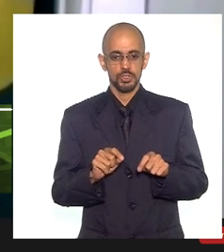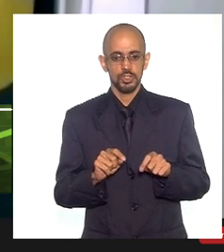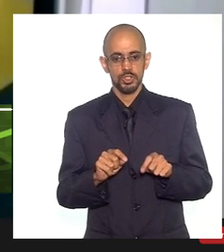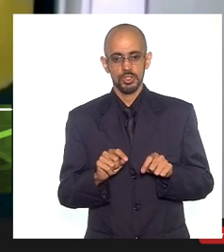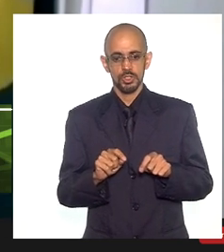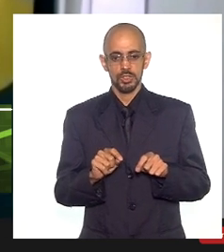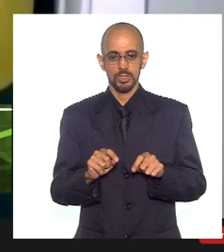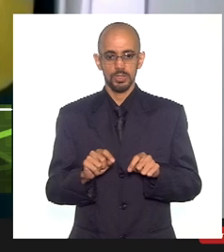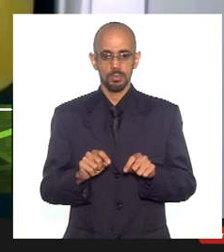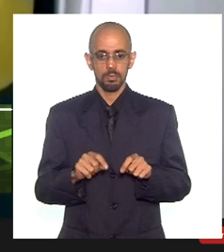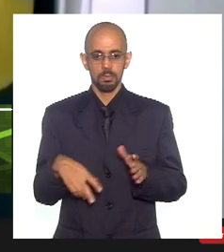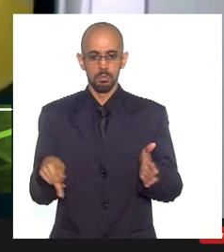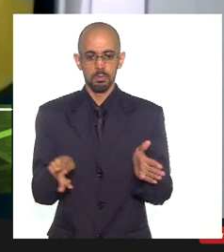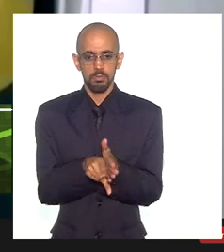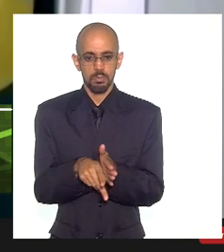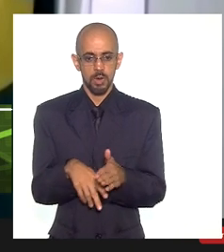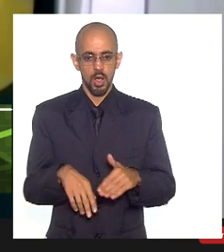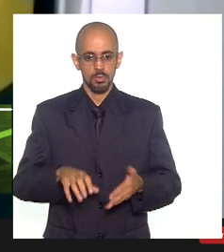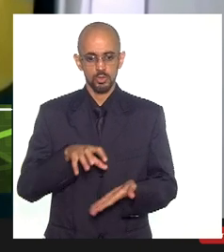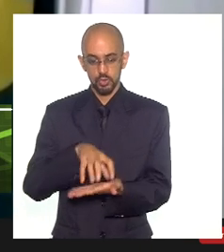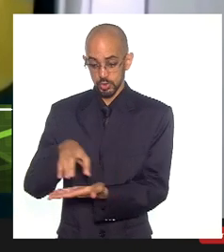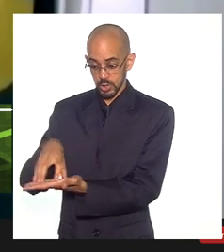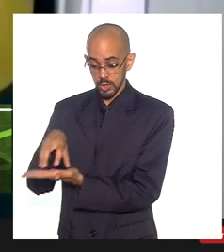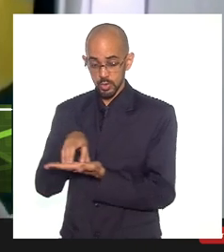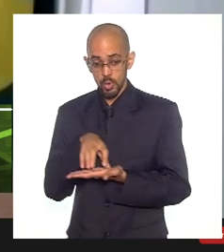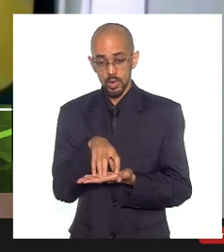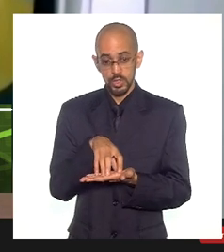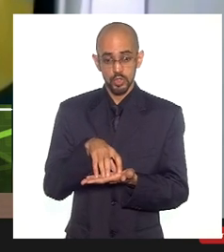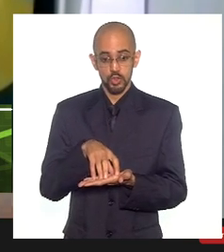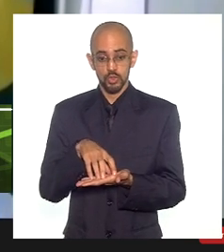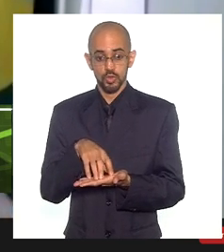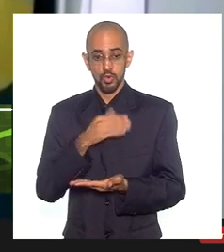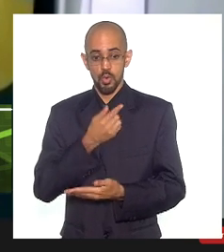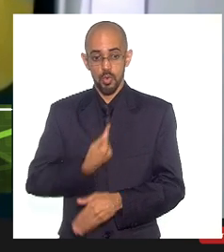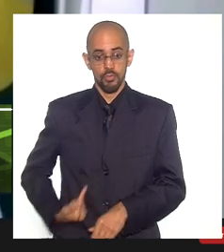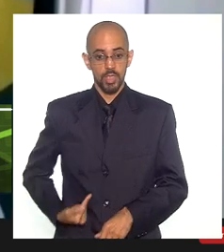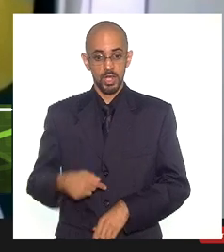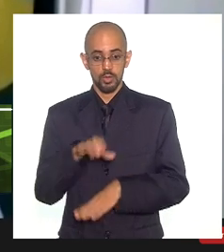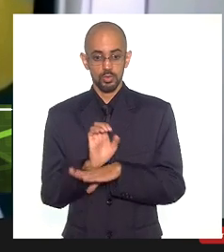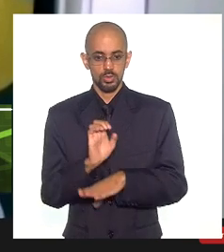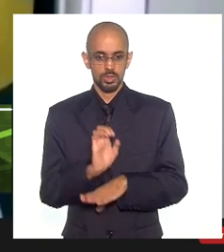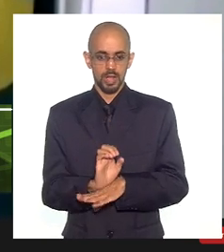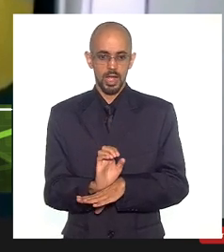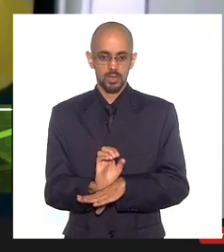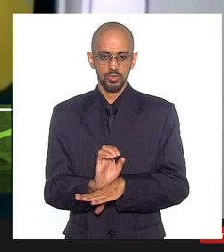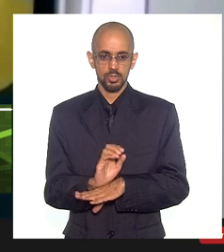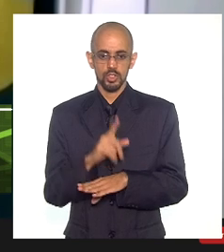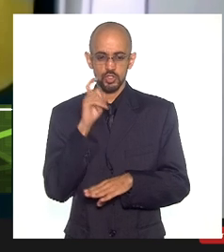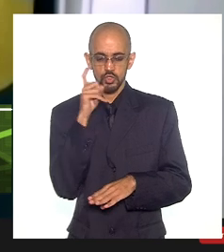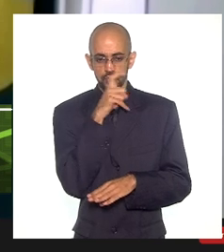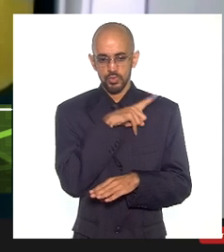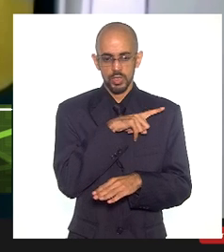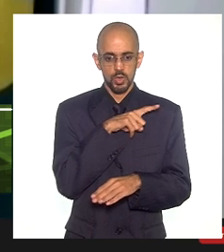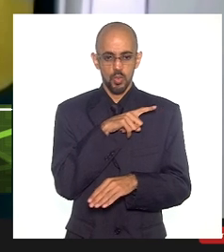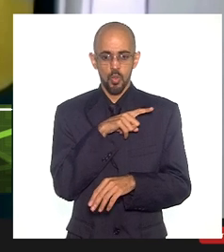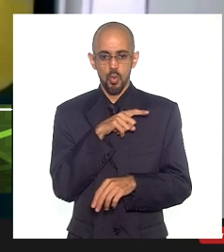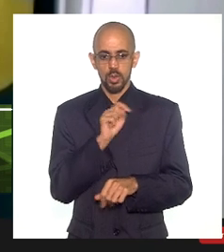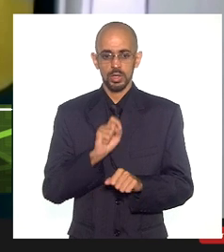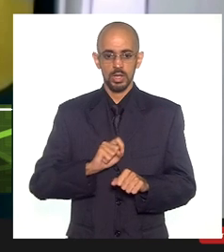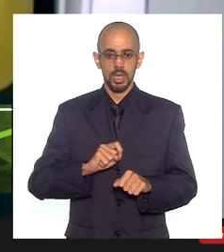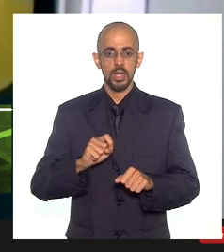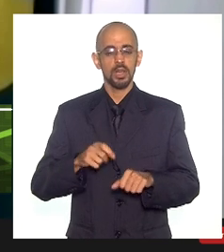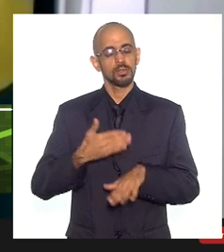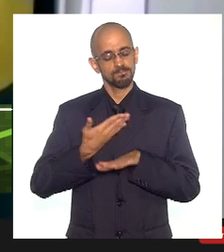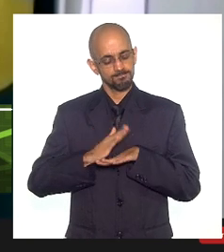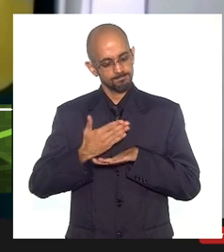do governo do Estado, de instâncias do Palácio Guanabara, o que, na verdade, perturba, dificulta quando não impede o pleno exercício